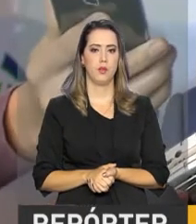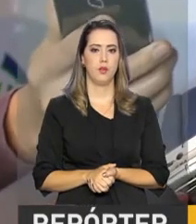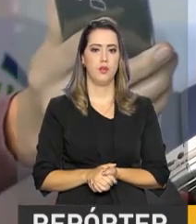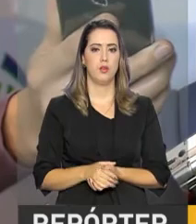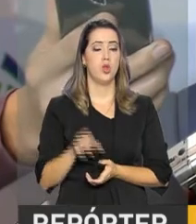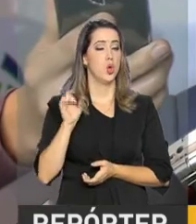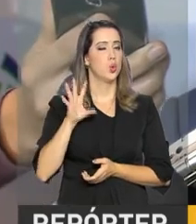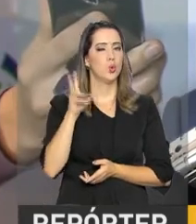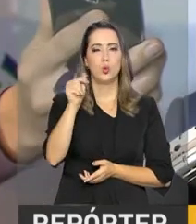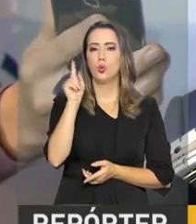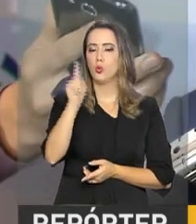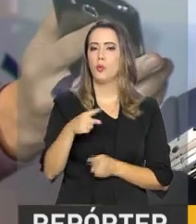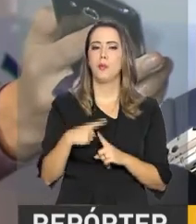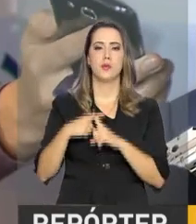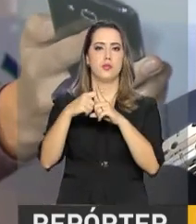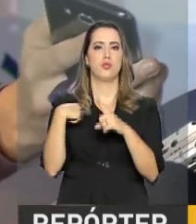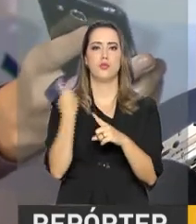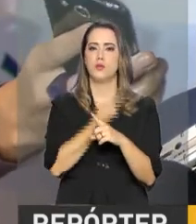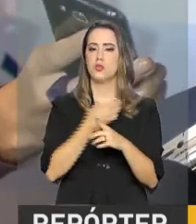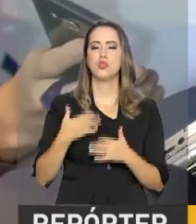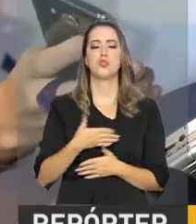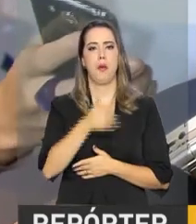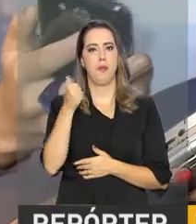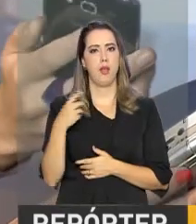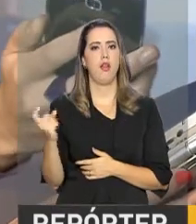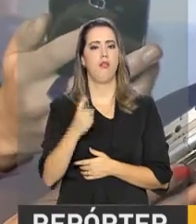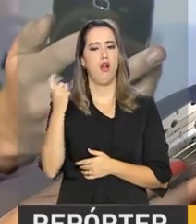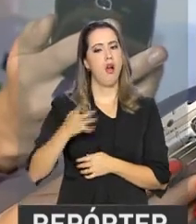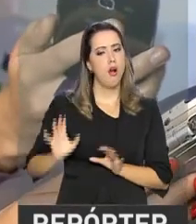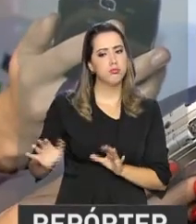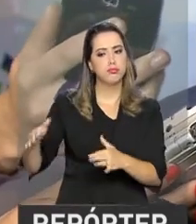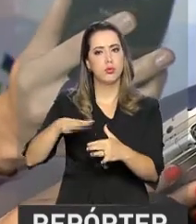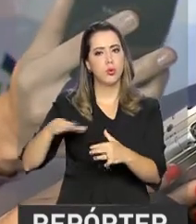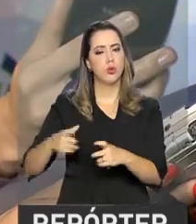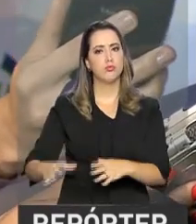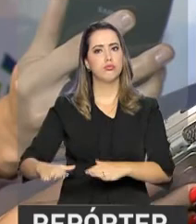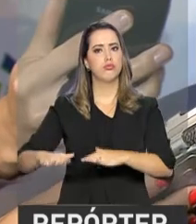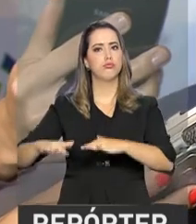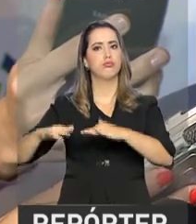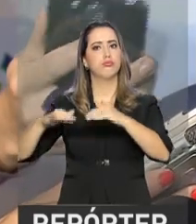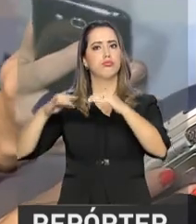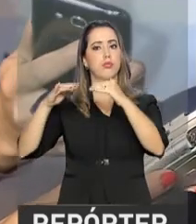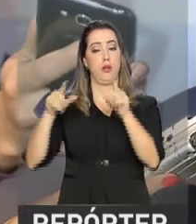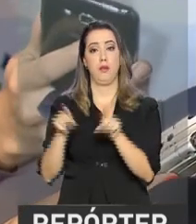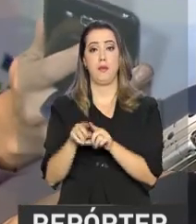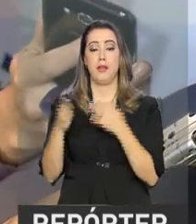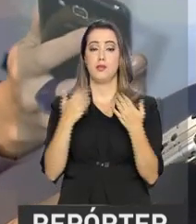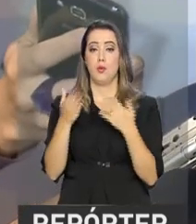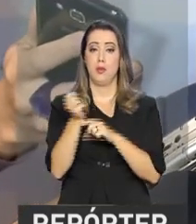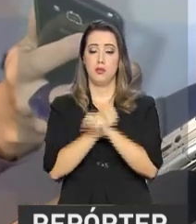positivo os estoques nossos estão muito elevados mas a pequena queda se comparado com o ano passado é